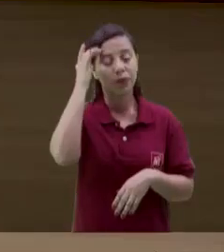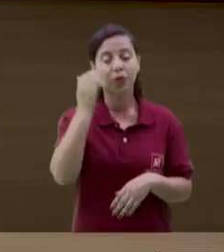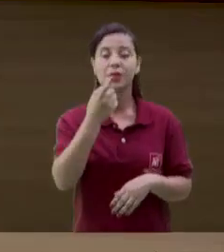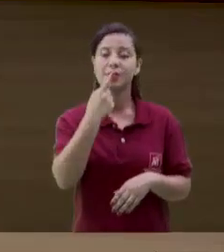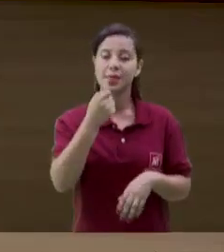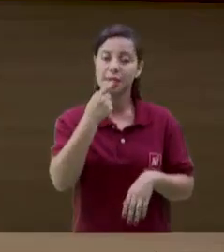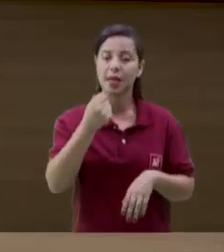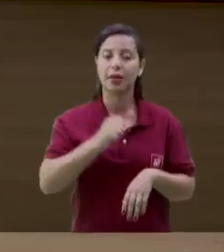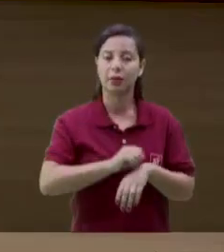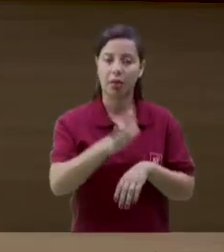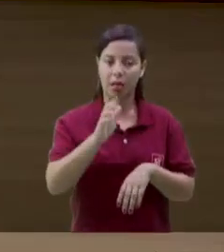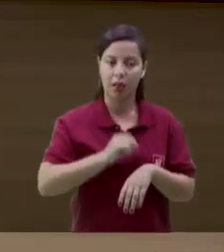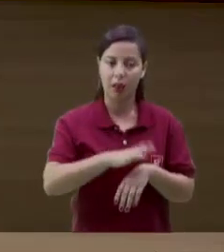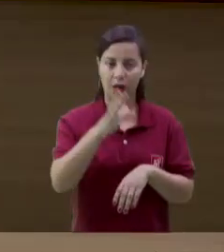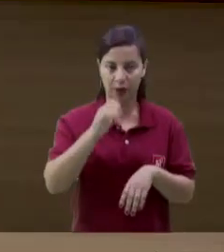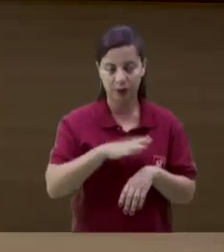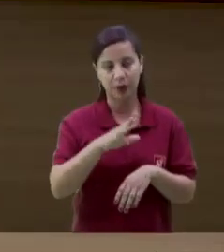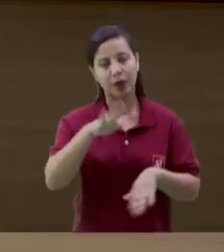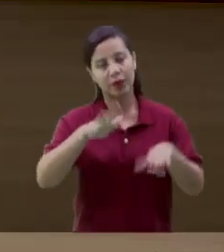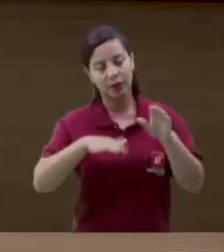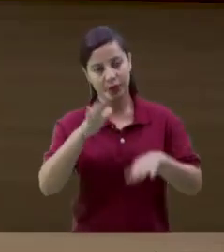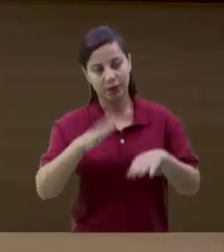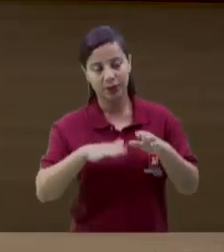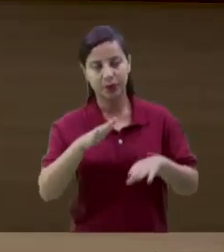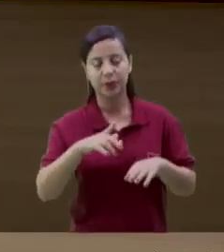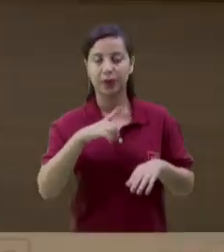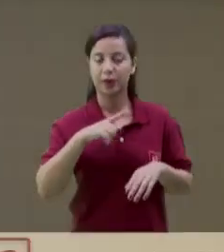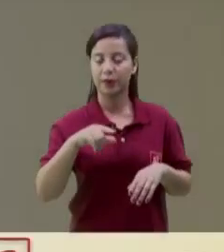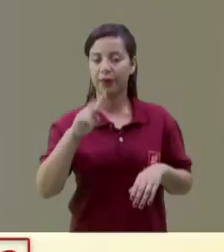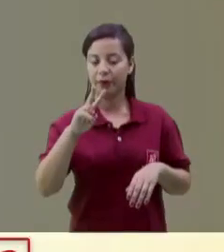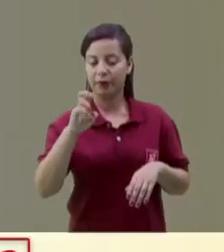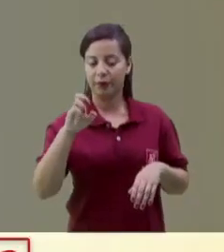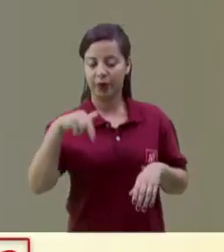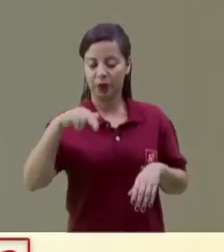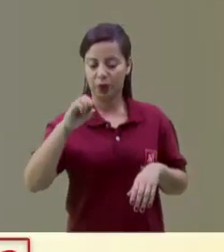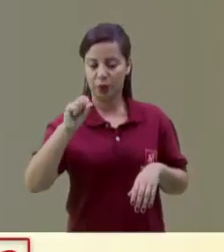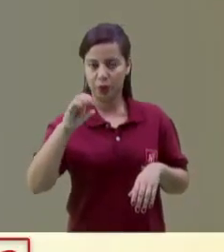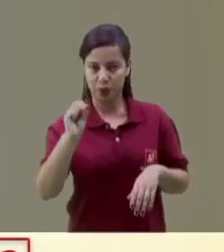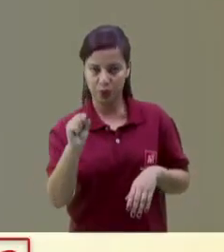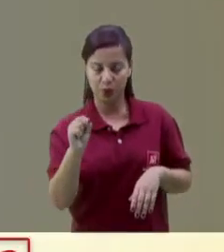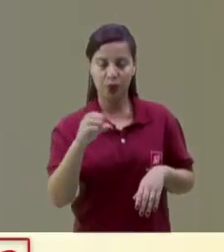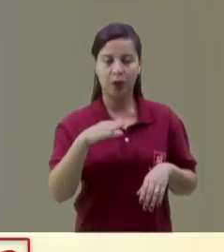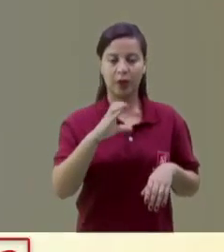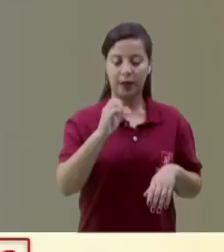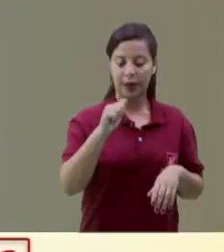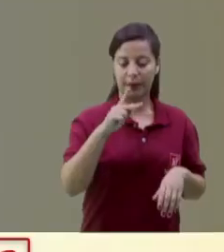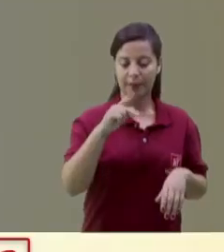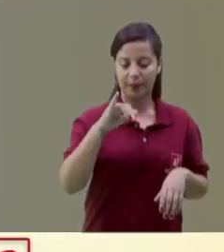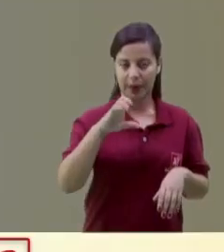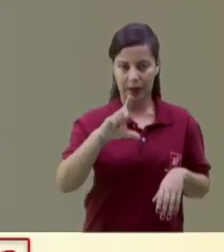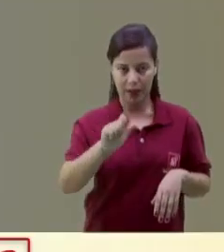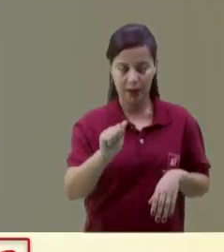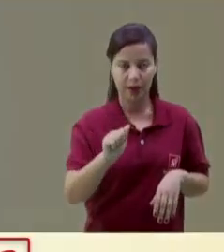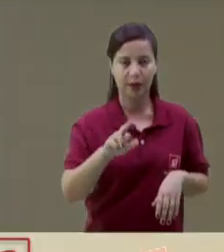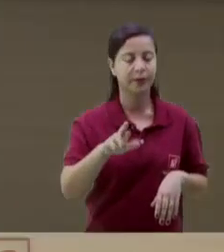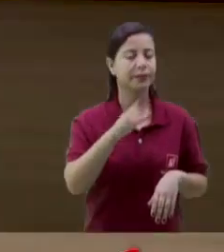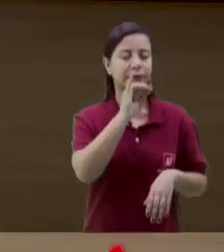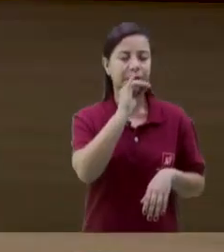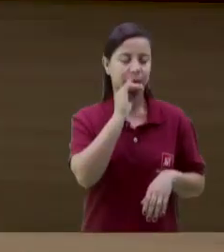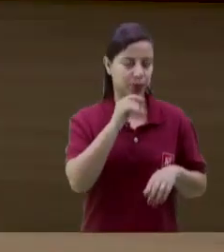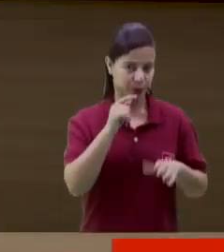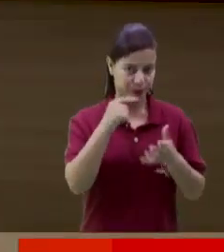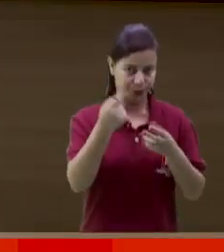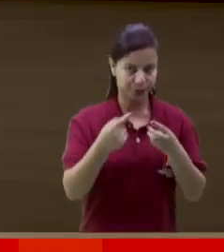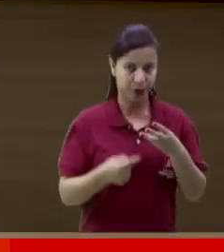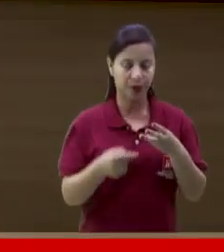a nível capilar, a nível venoso ou a nível arterial. A capilar é a mais simples, é